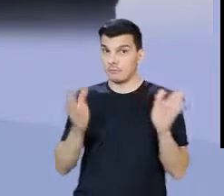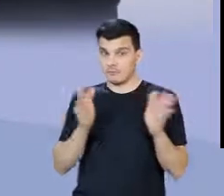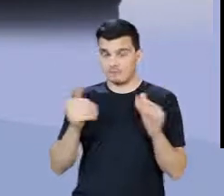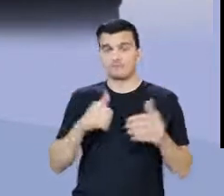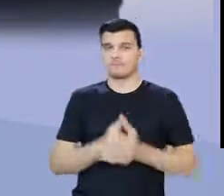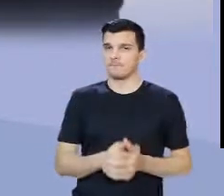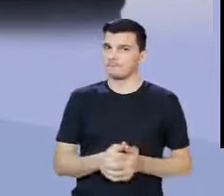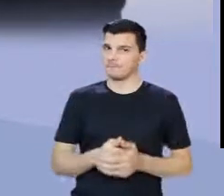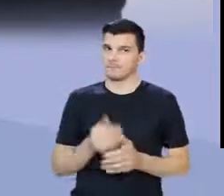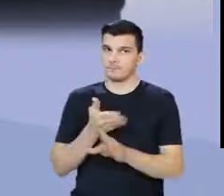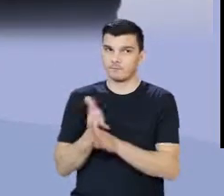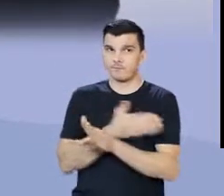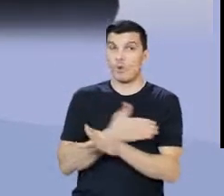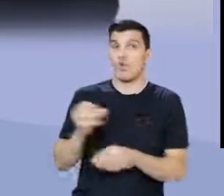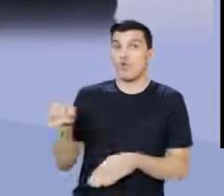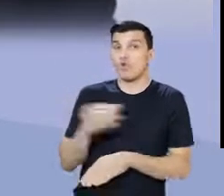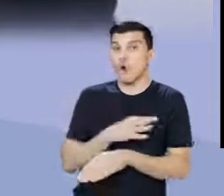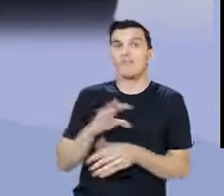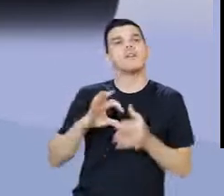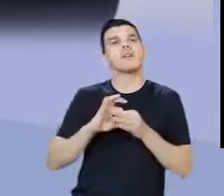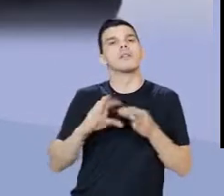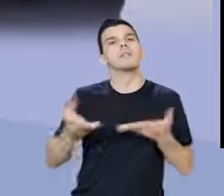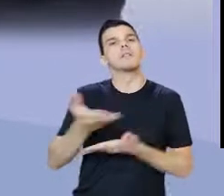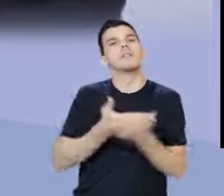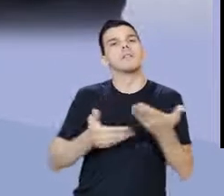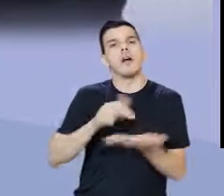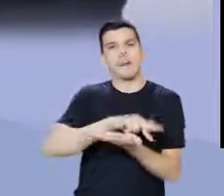ficou lá atrás com o regime militar. Nessa nova